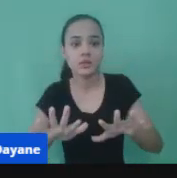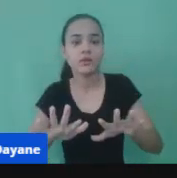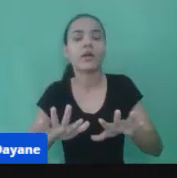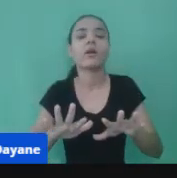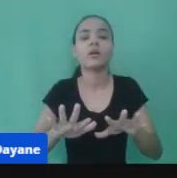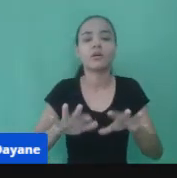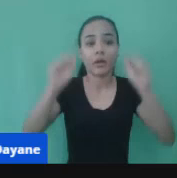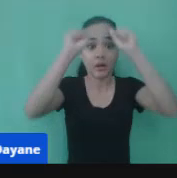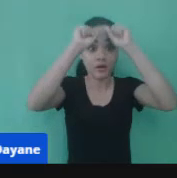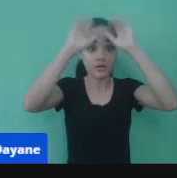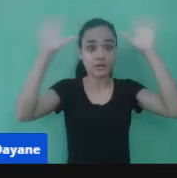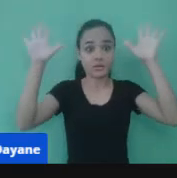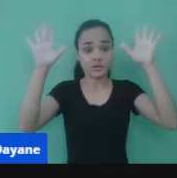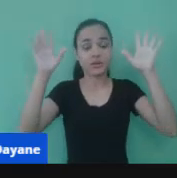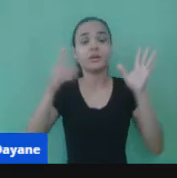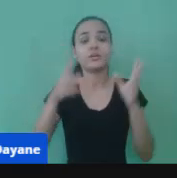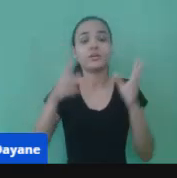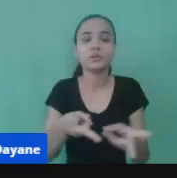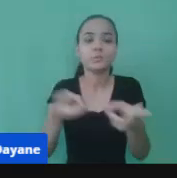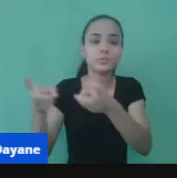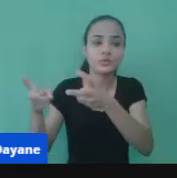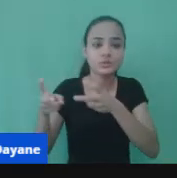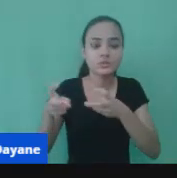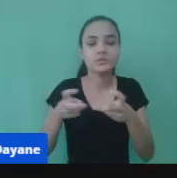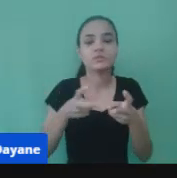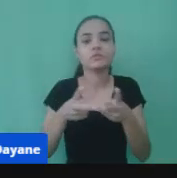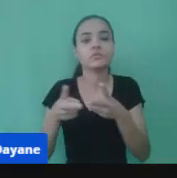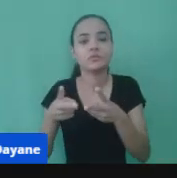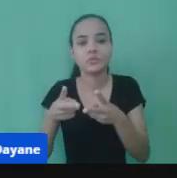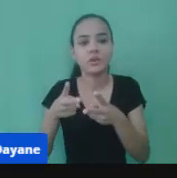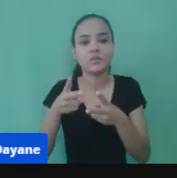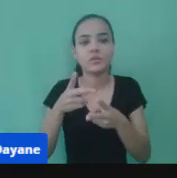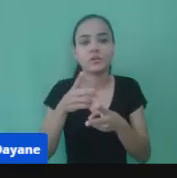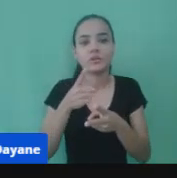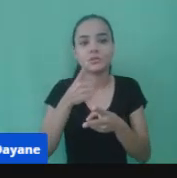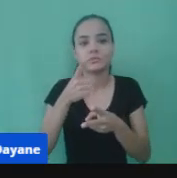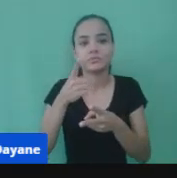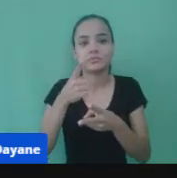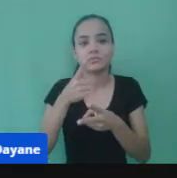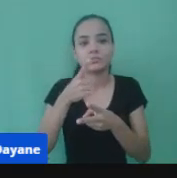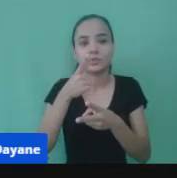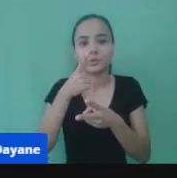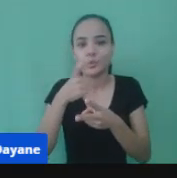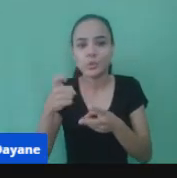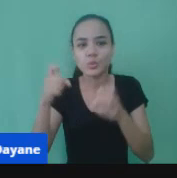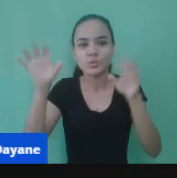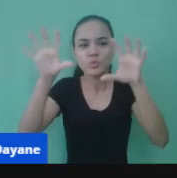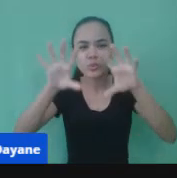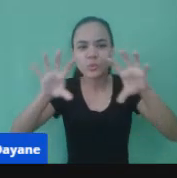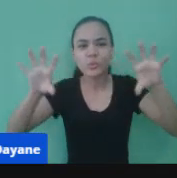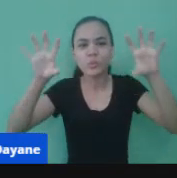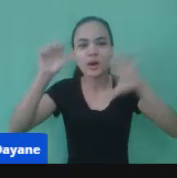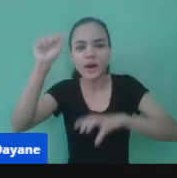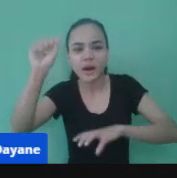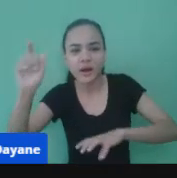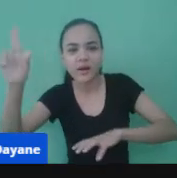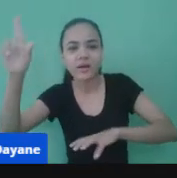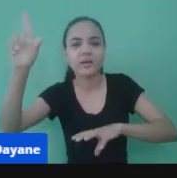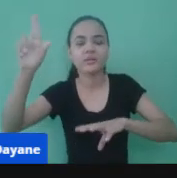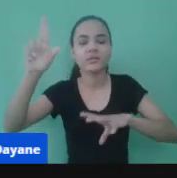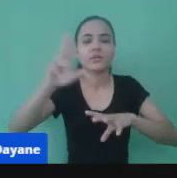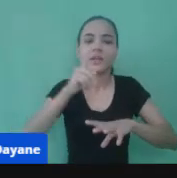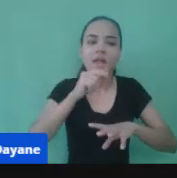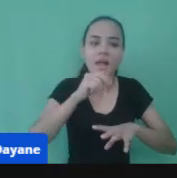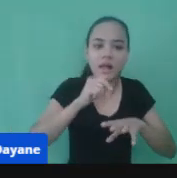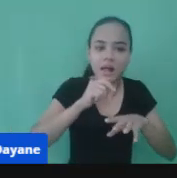a poluição mares, do ar, da água, do solo, muito intensa. Vamos parar para pensar